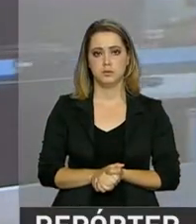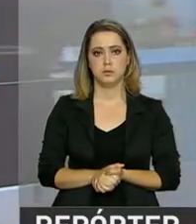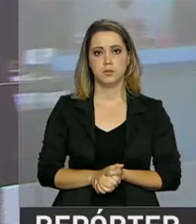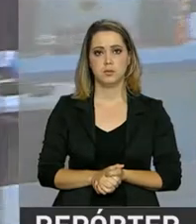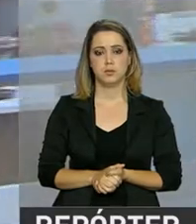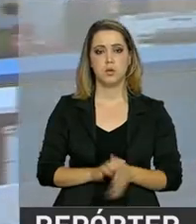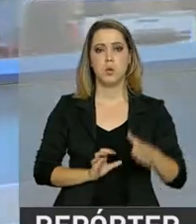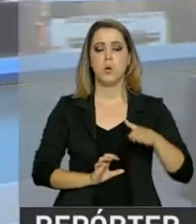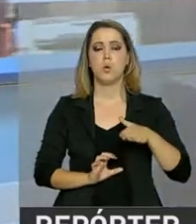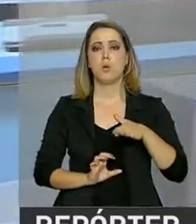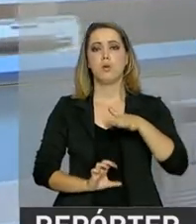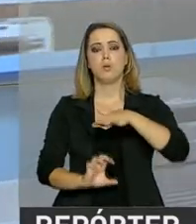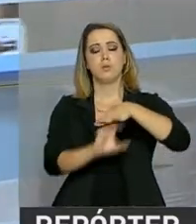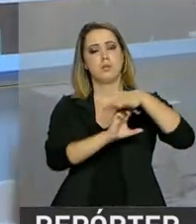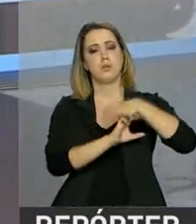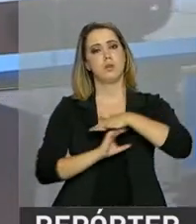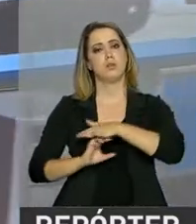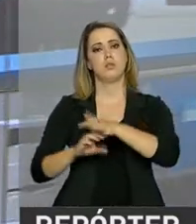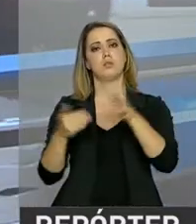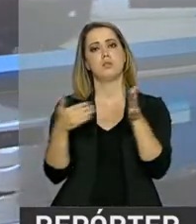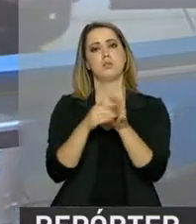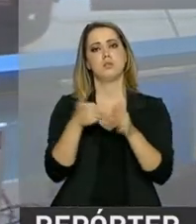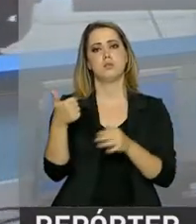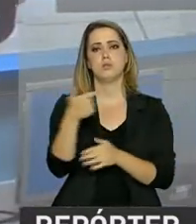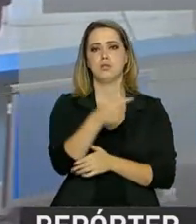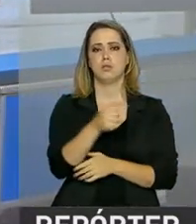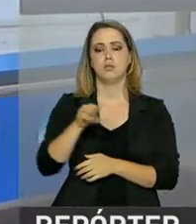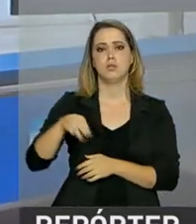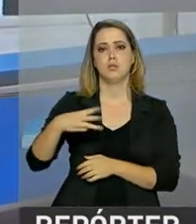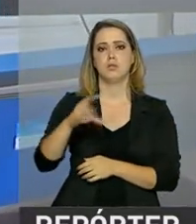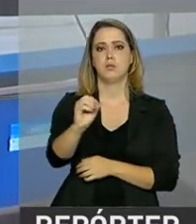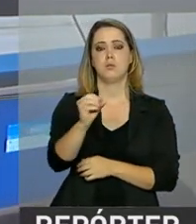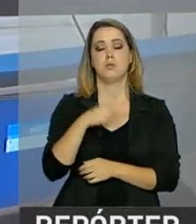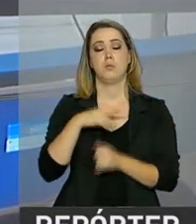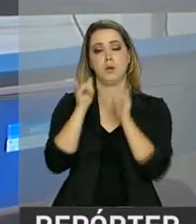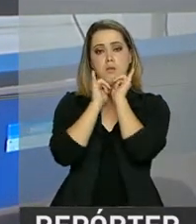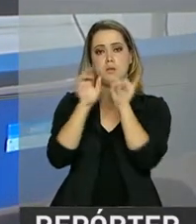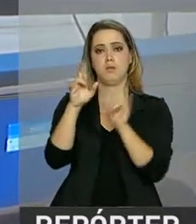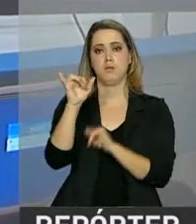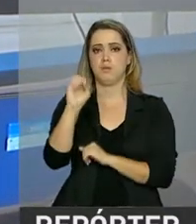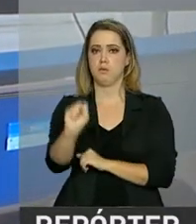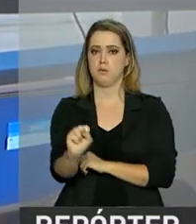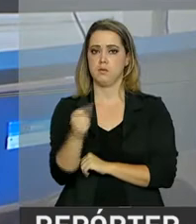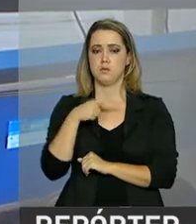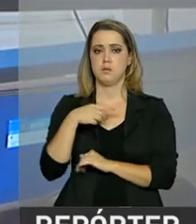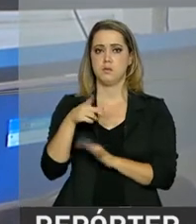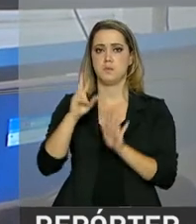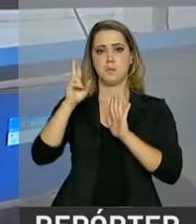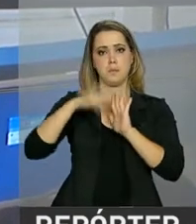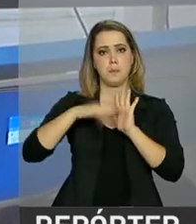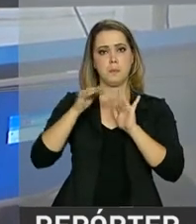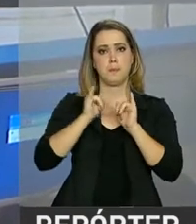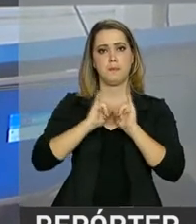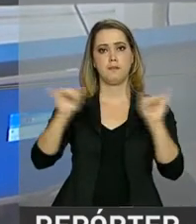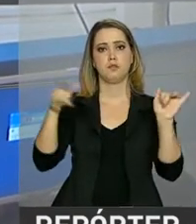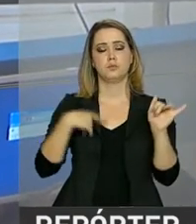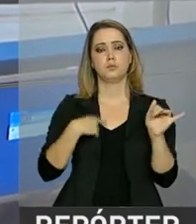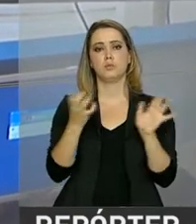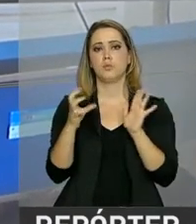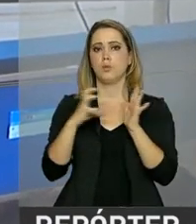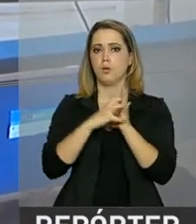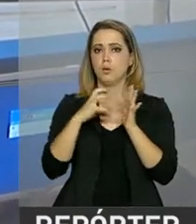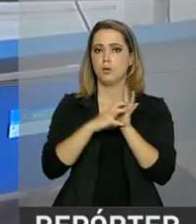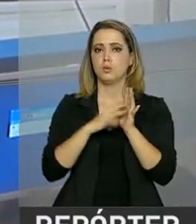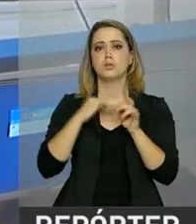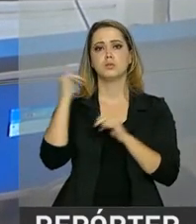os empregadores têm até o dia 17 de março para declarar a RAIS, que é a Relação Anual de Informações Sociais. Os dados